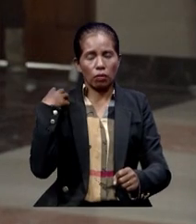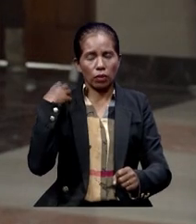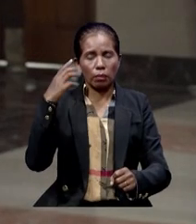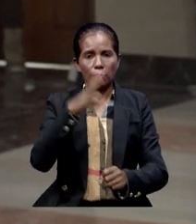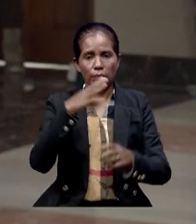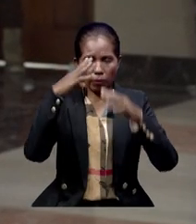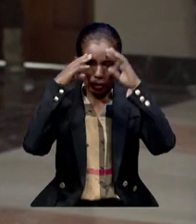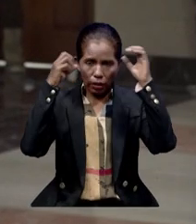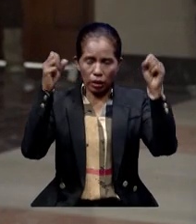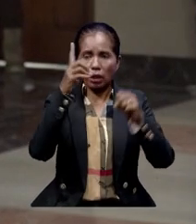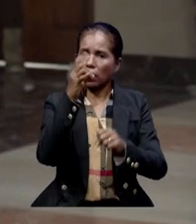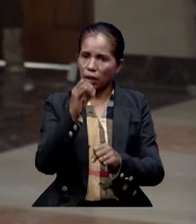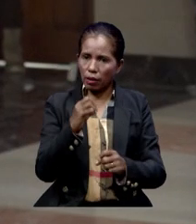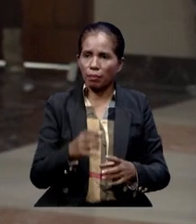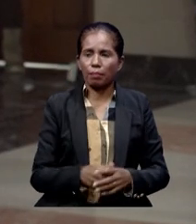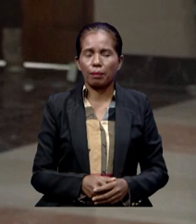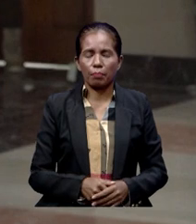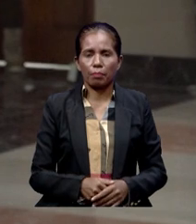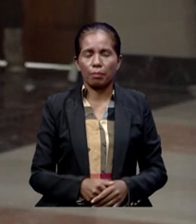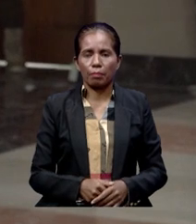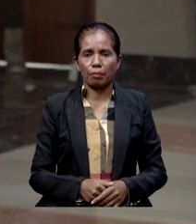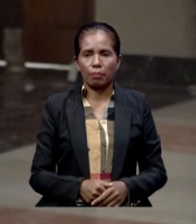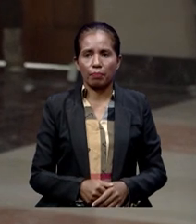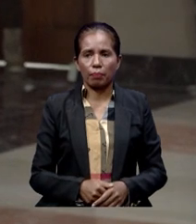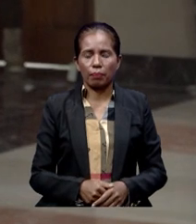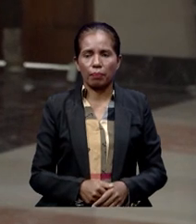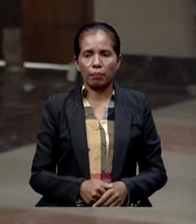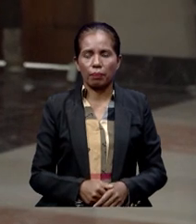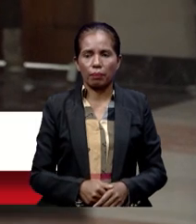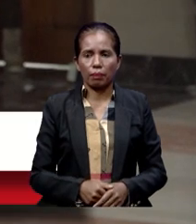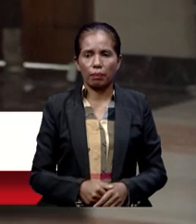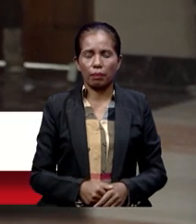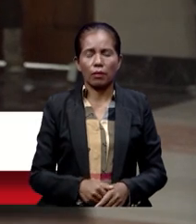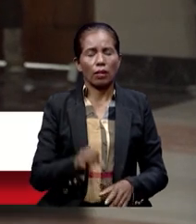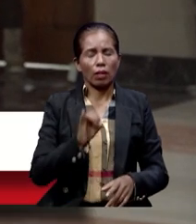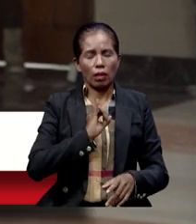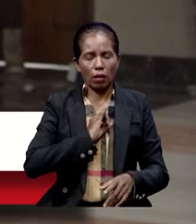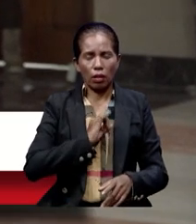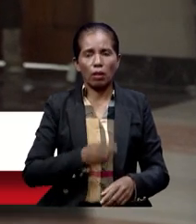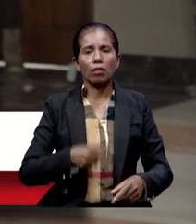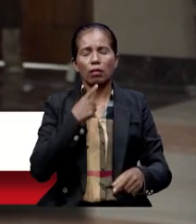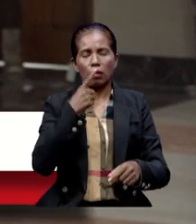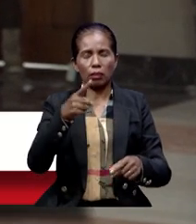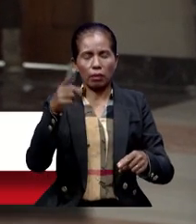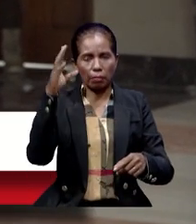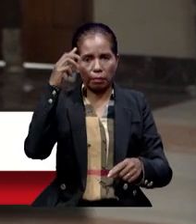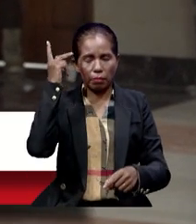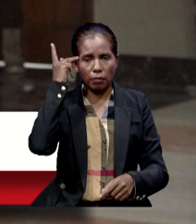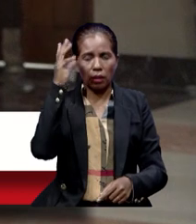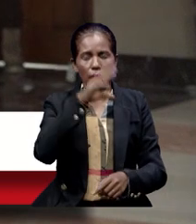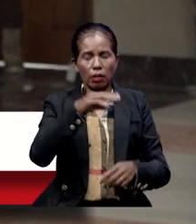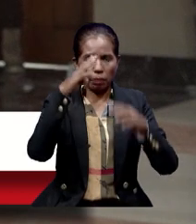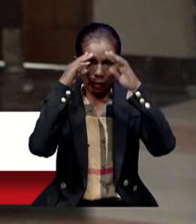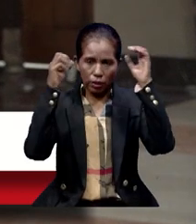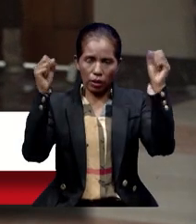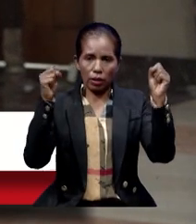dele. Updated development of relationship. Foi ao atualiza ba sua excelência a Presidente da